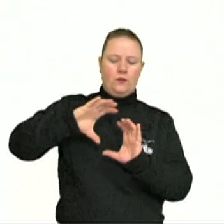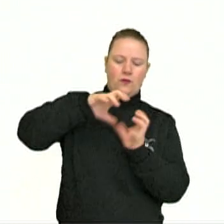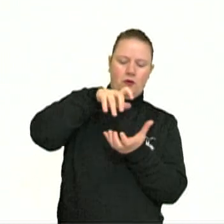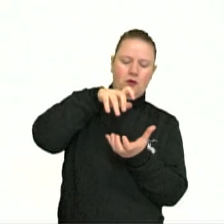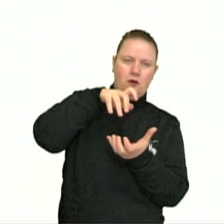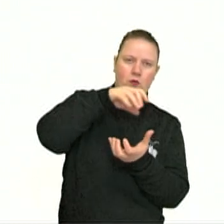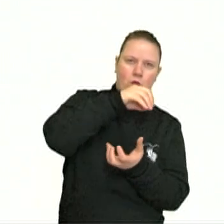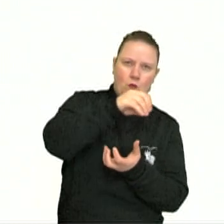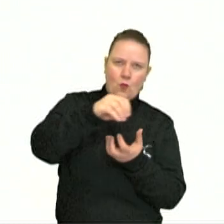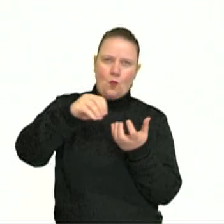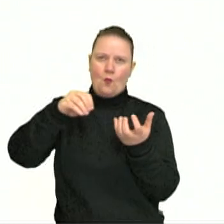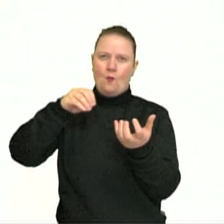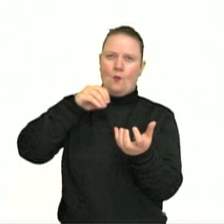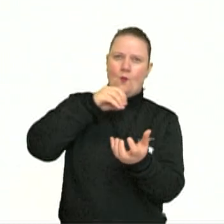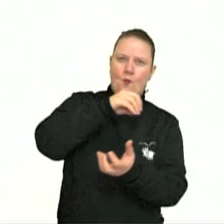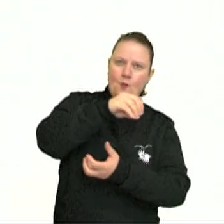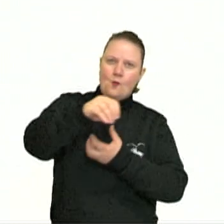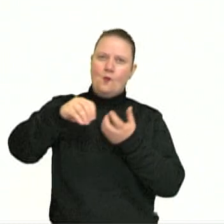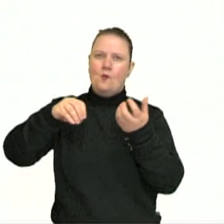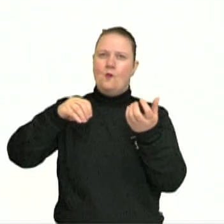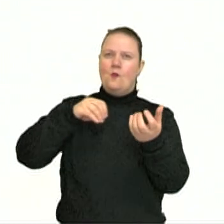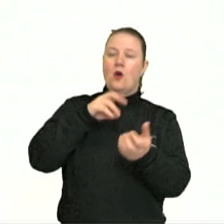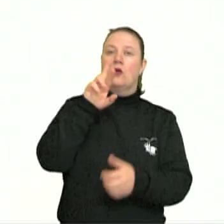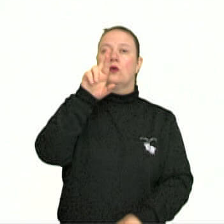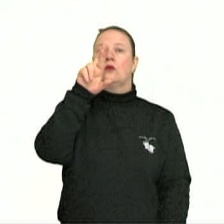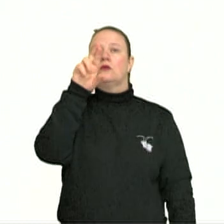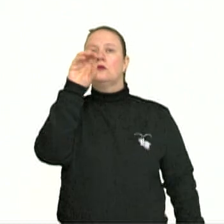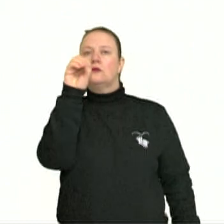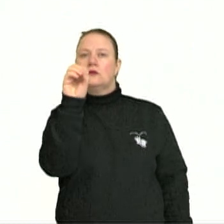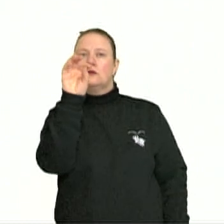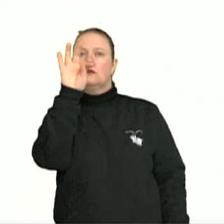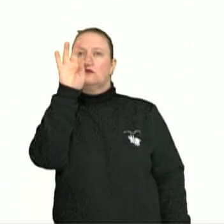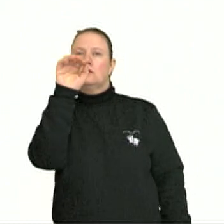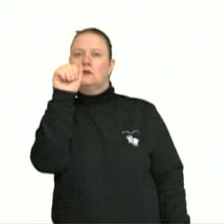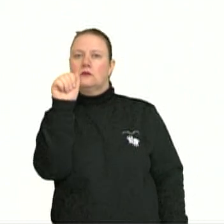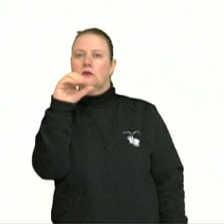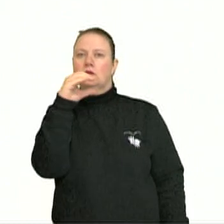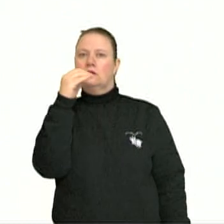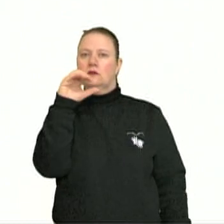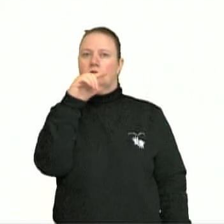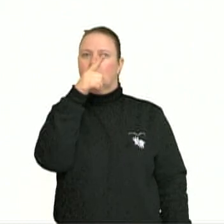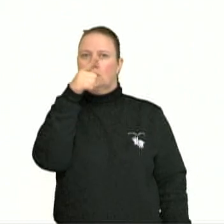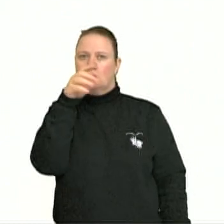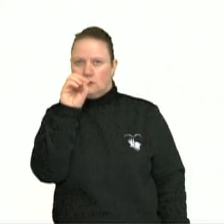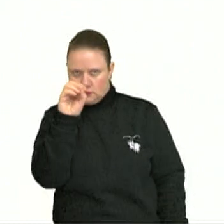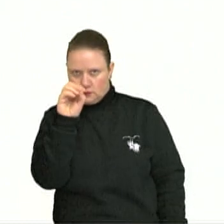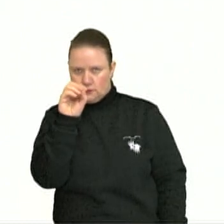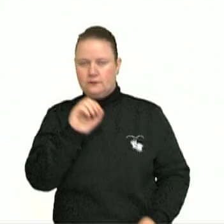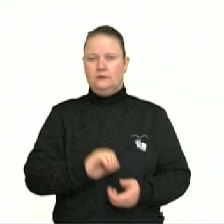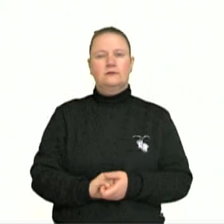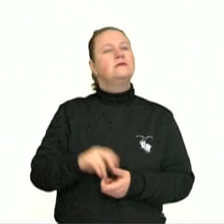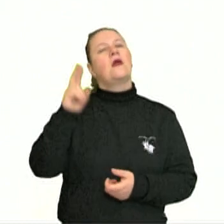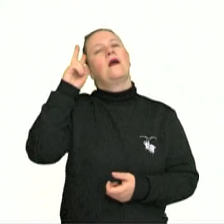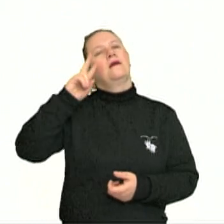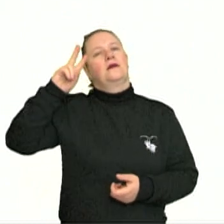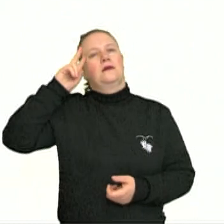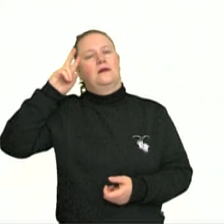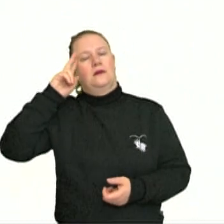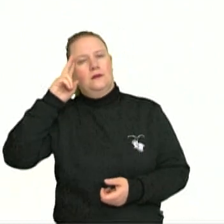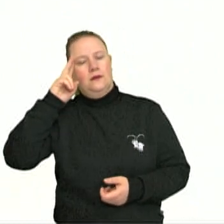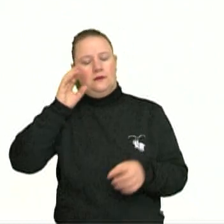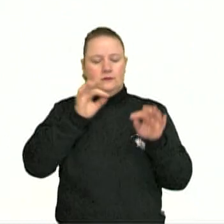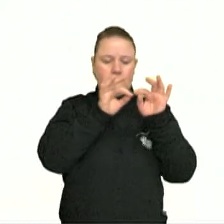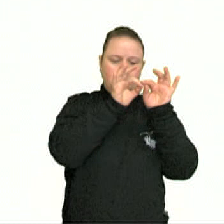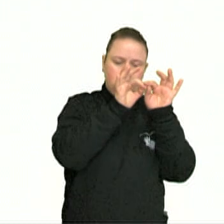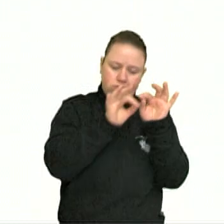num momento anterior que a rotação do eixo de vibração, e lembre-se que o pêndulo